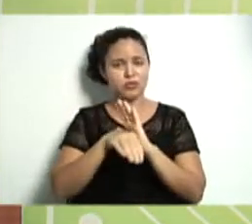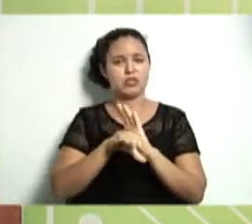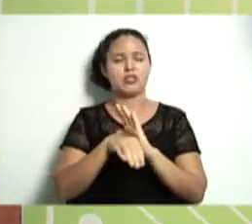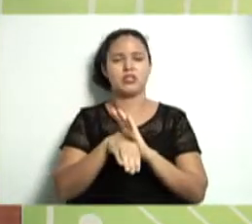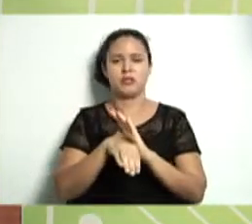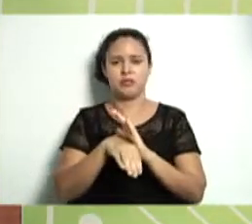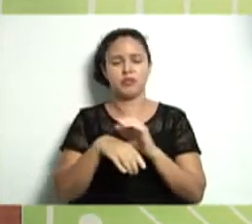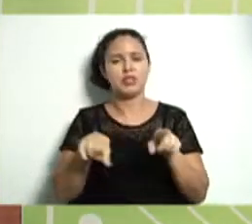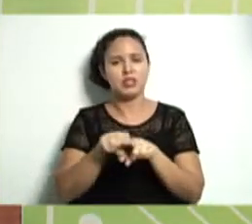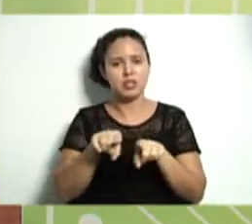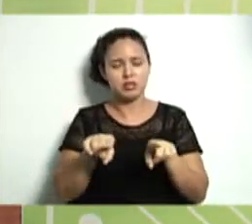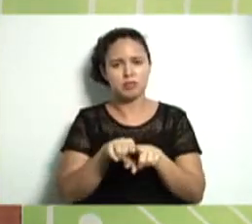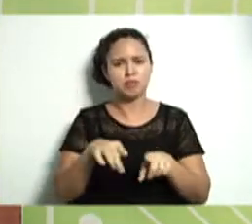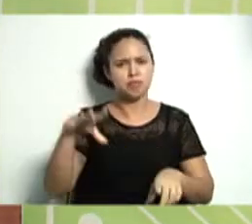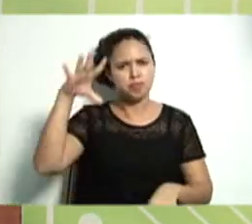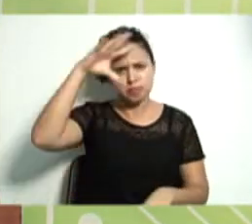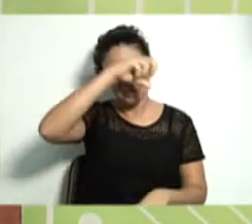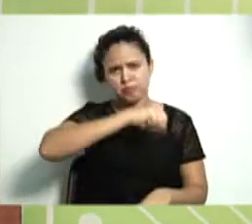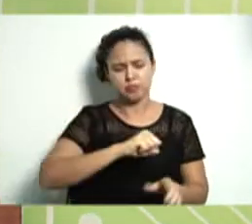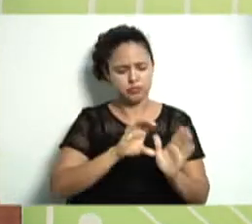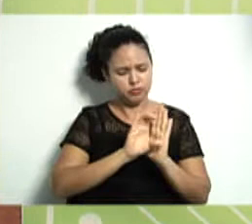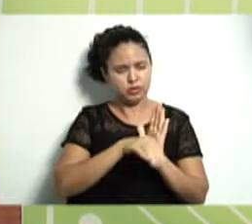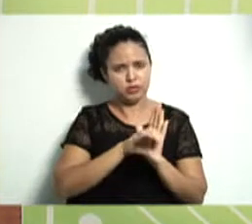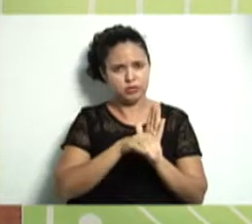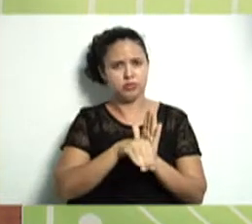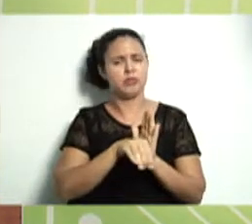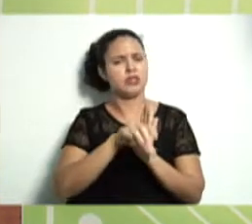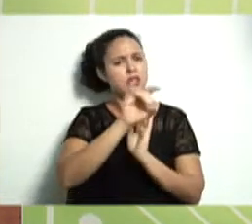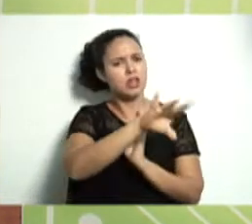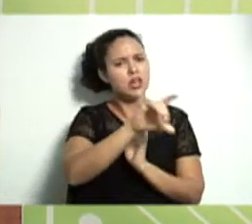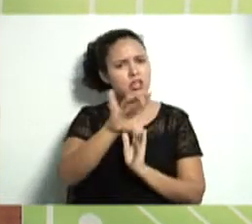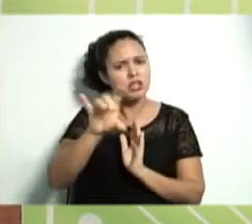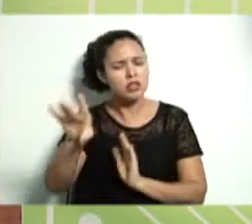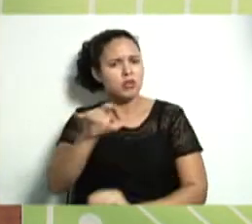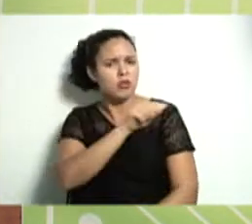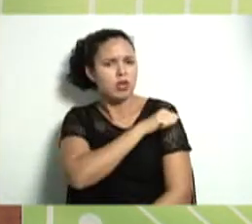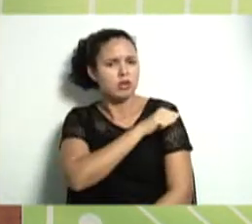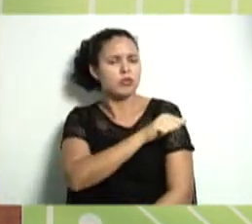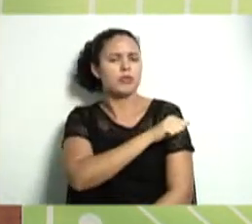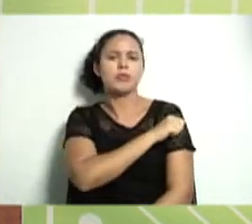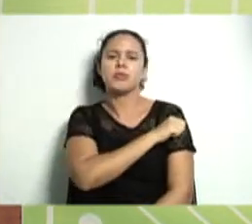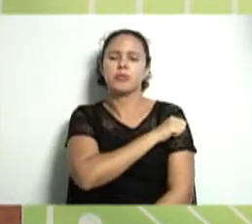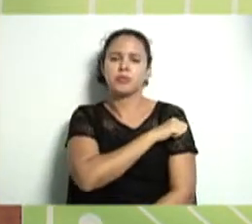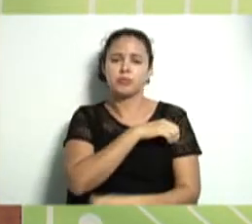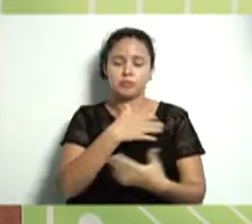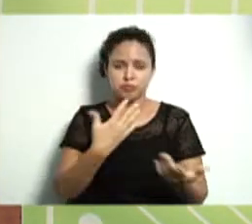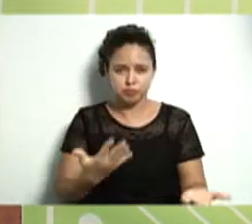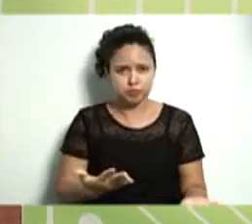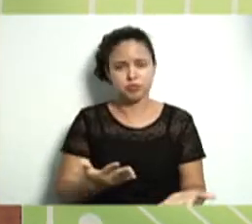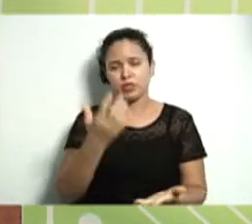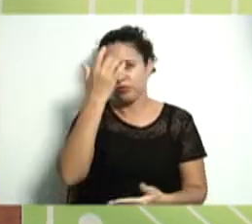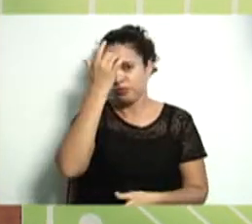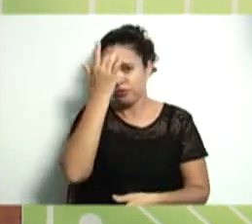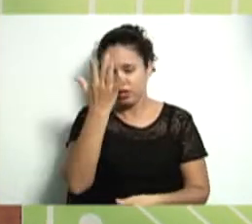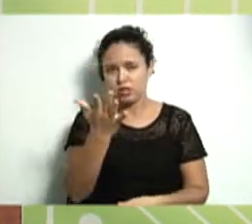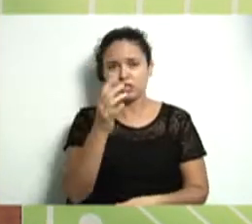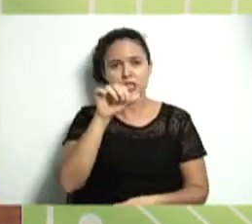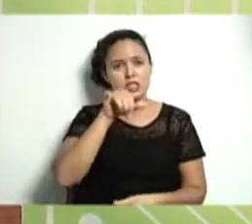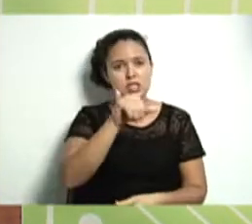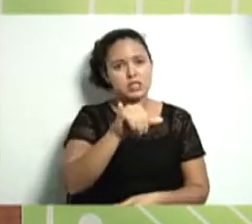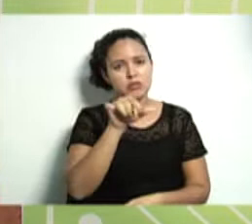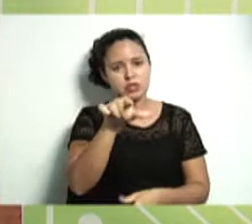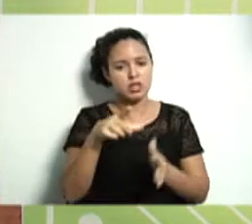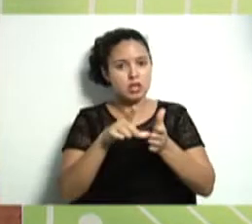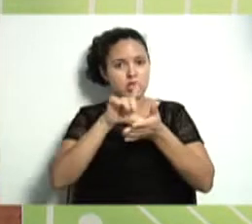a aprendizagem desse conceito por parte de vocês que estão do lado daí, vai ficar mais fácil se